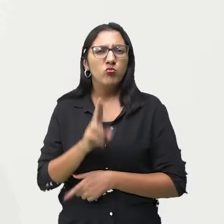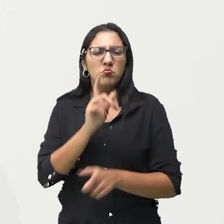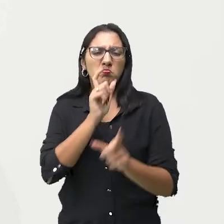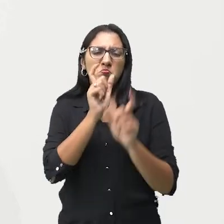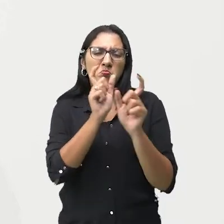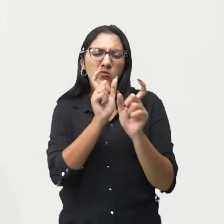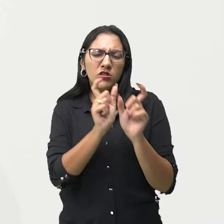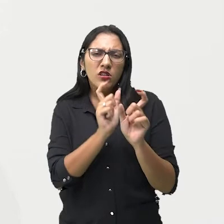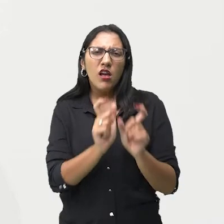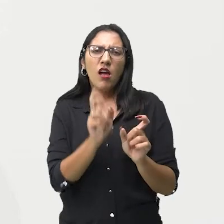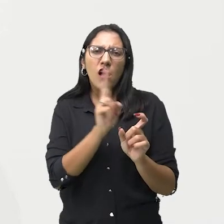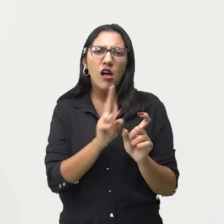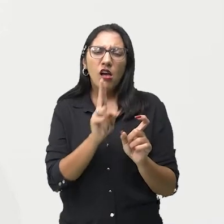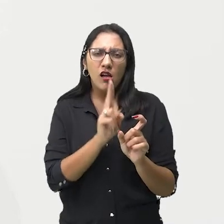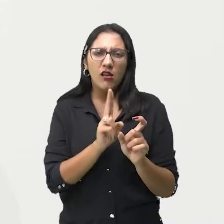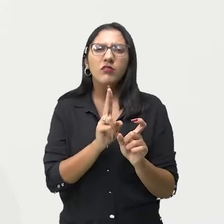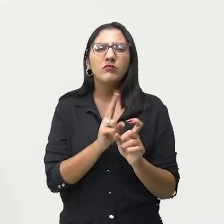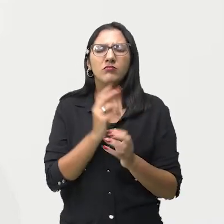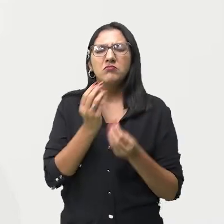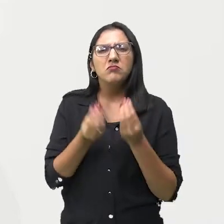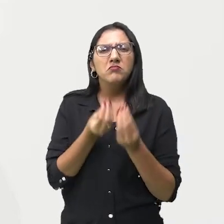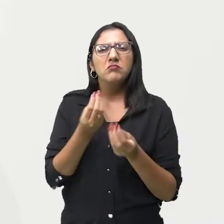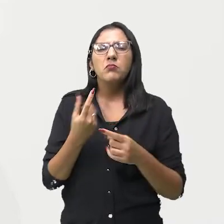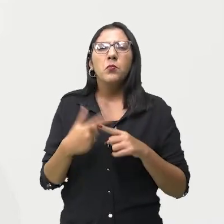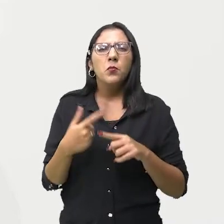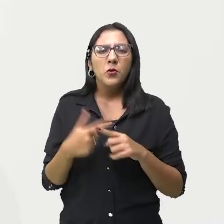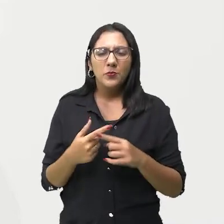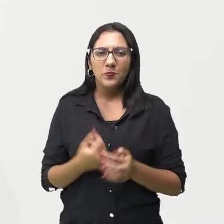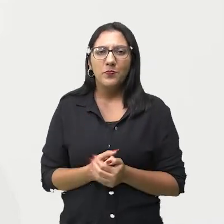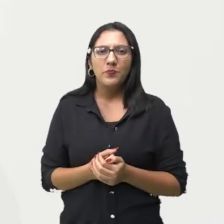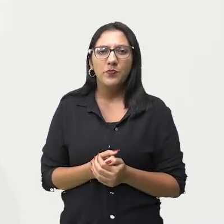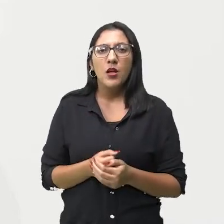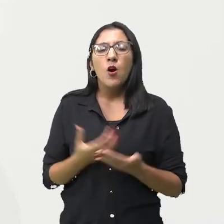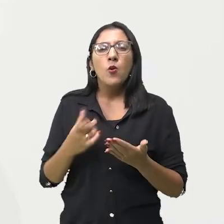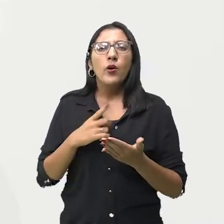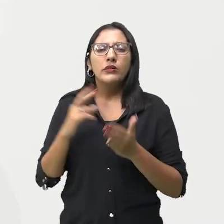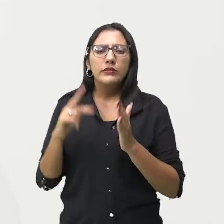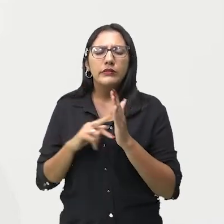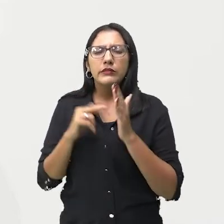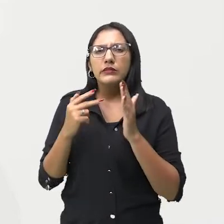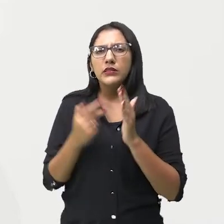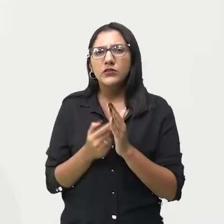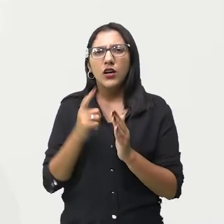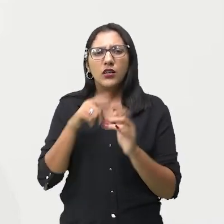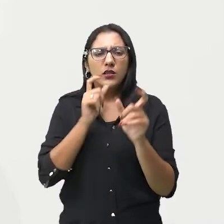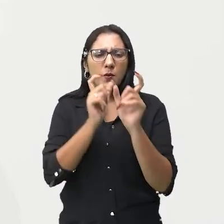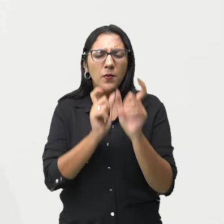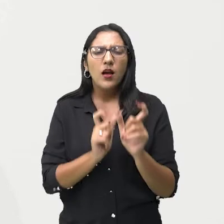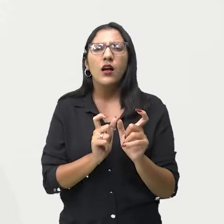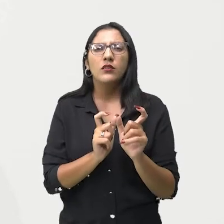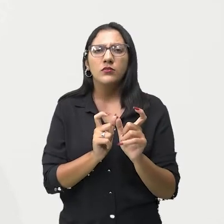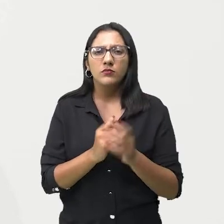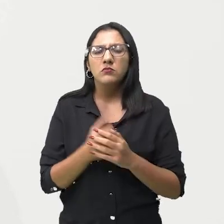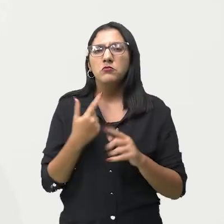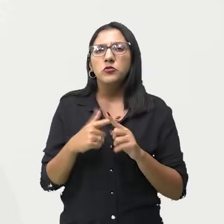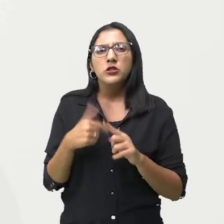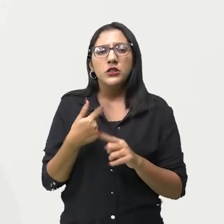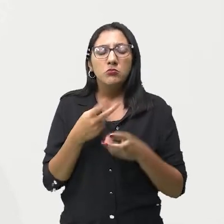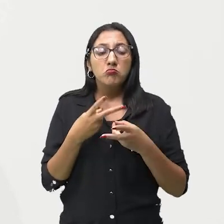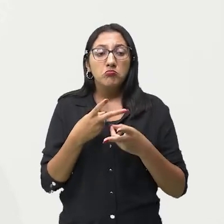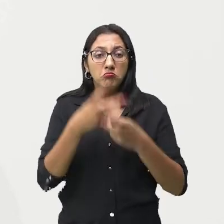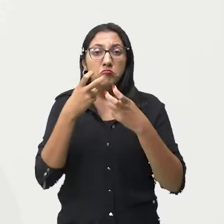utiliza essas formas do pretérito imperfeito? Qual seria o efeito de sentido disso? Por que a